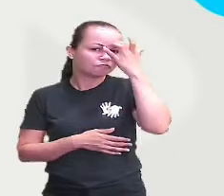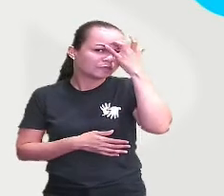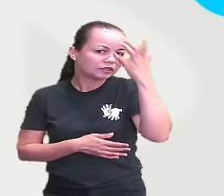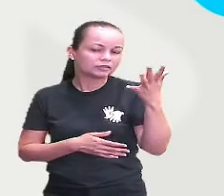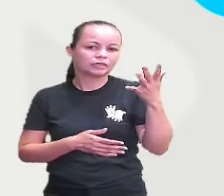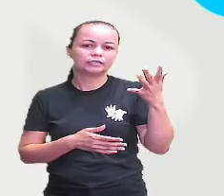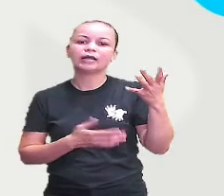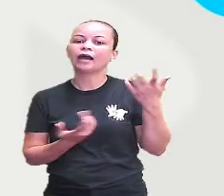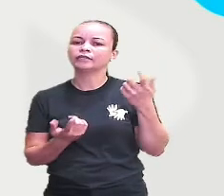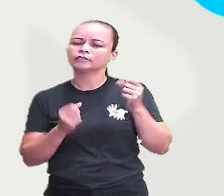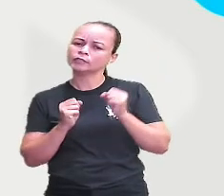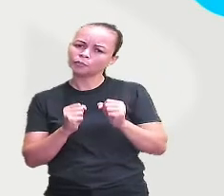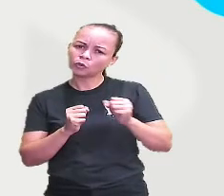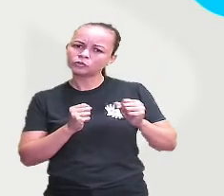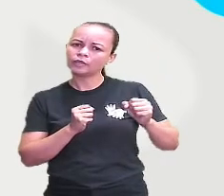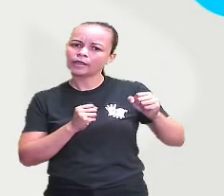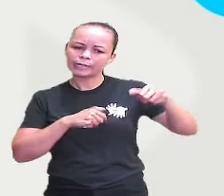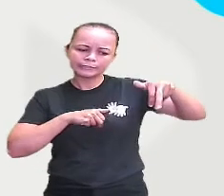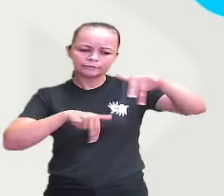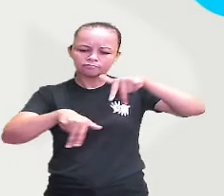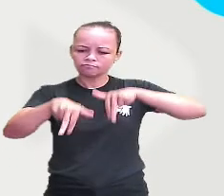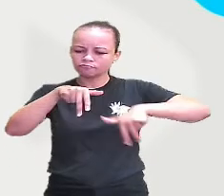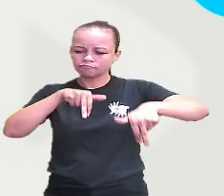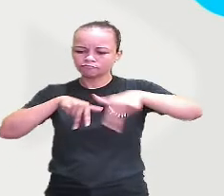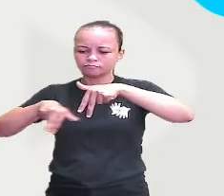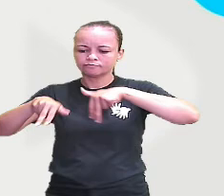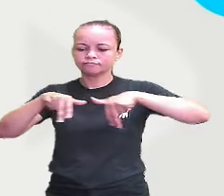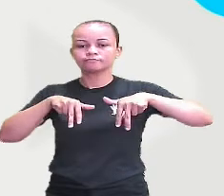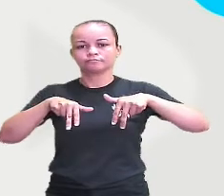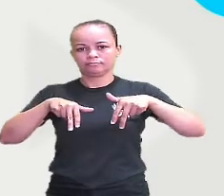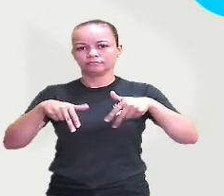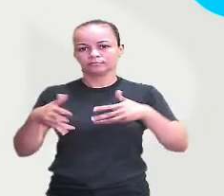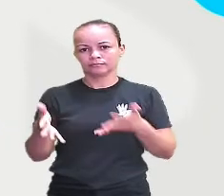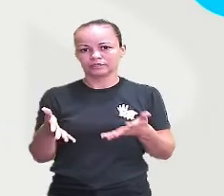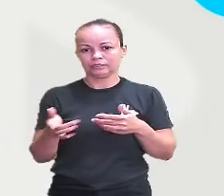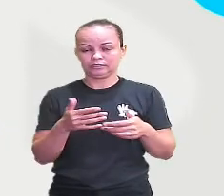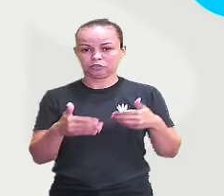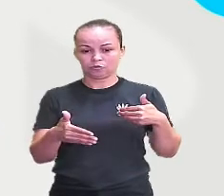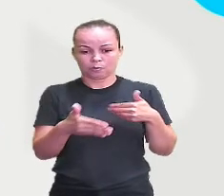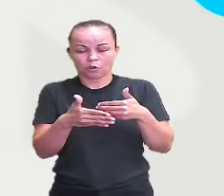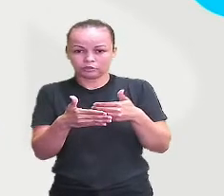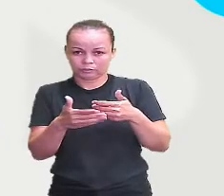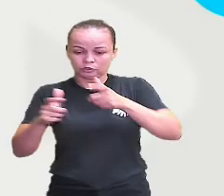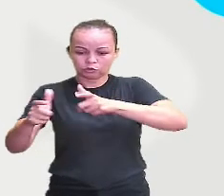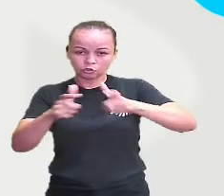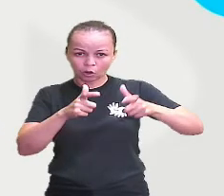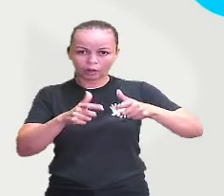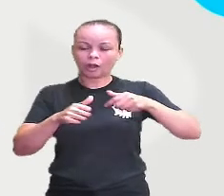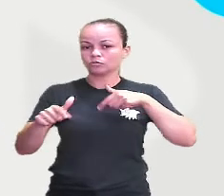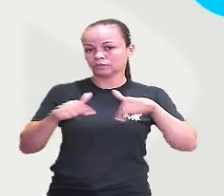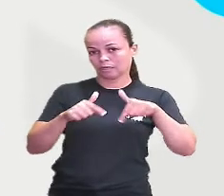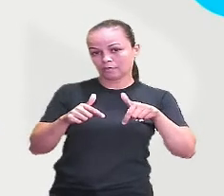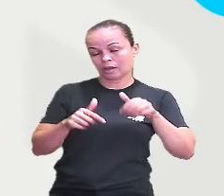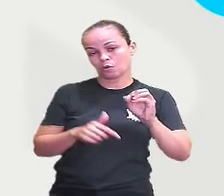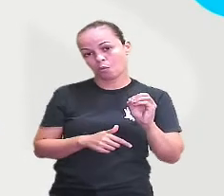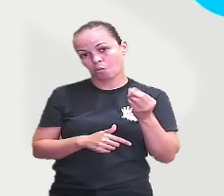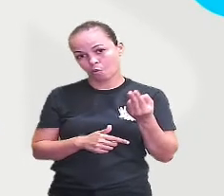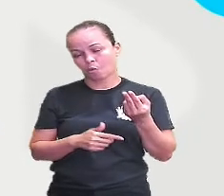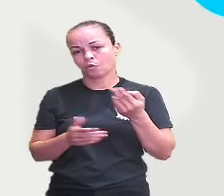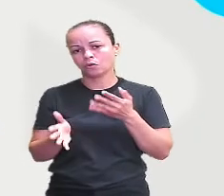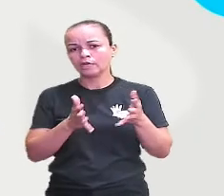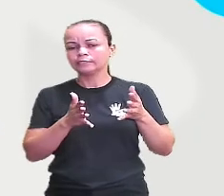se locomover, seja em virtude da proximidade dos locais de trabalho ou de